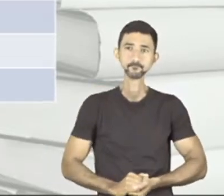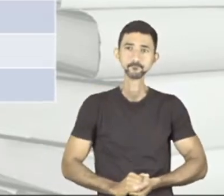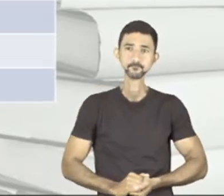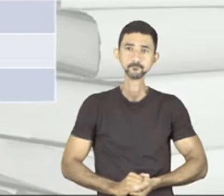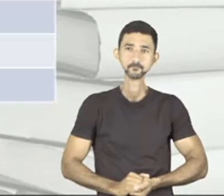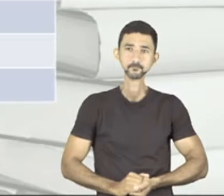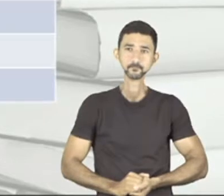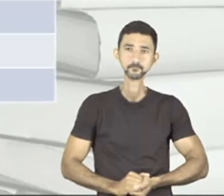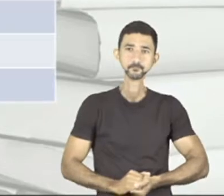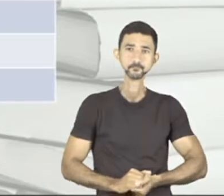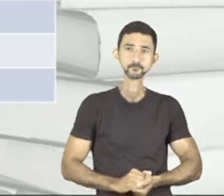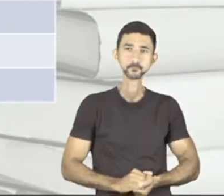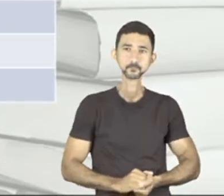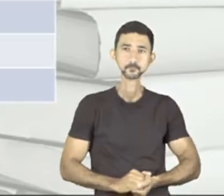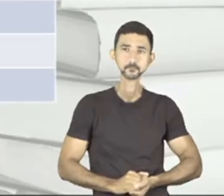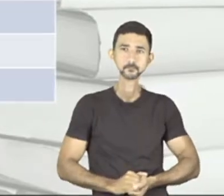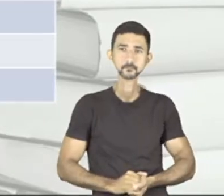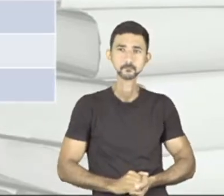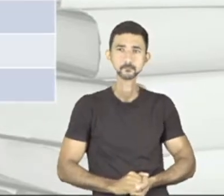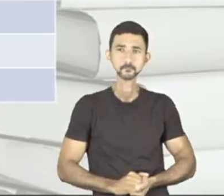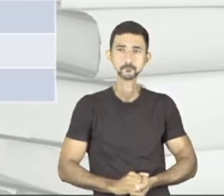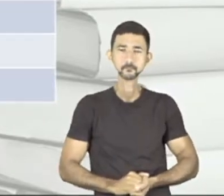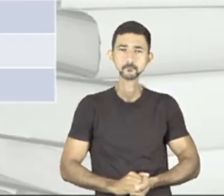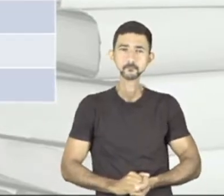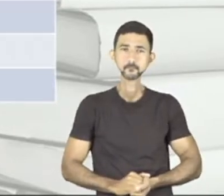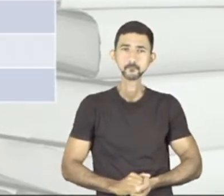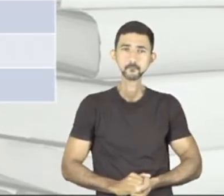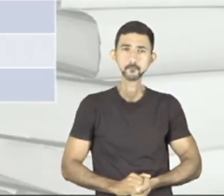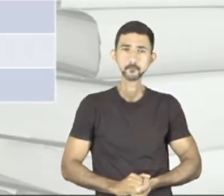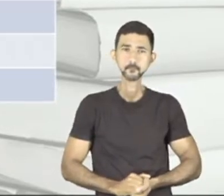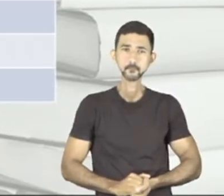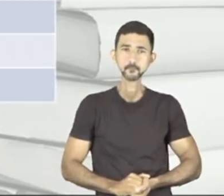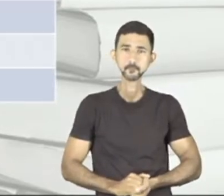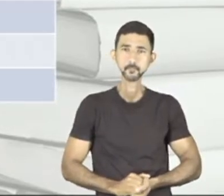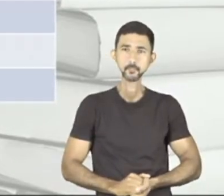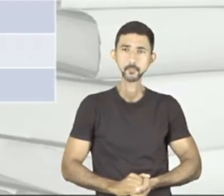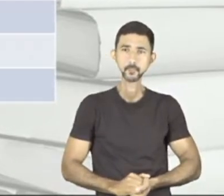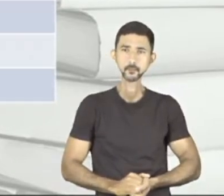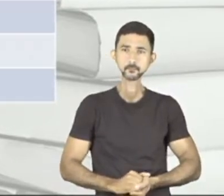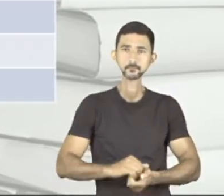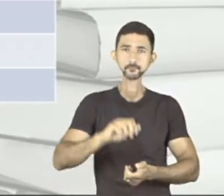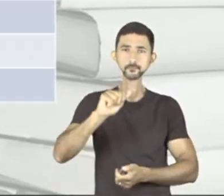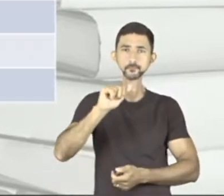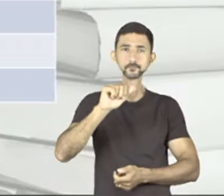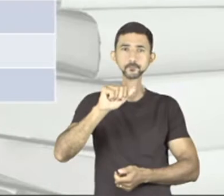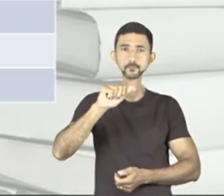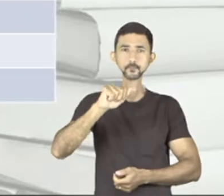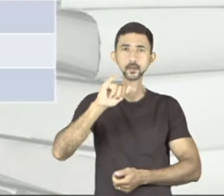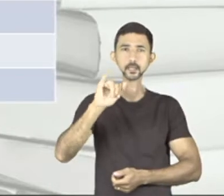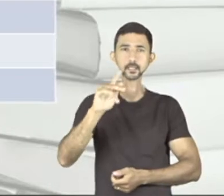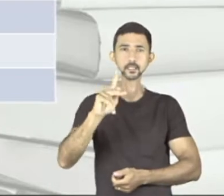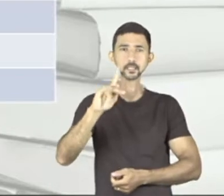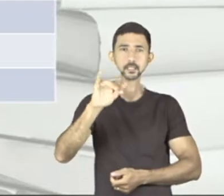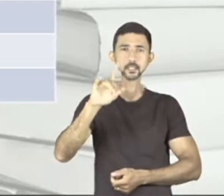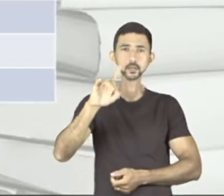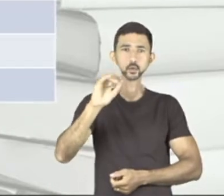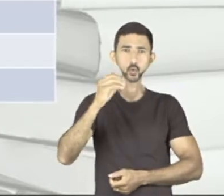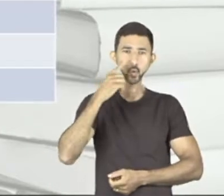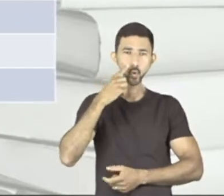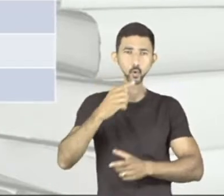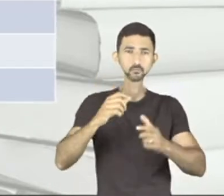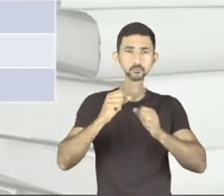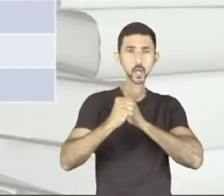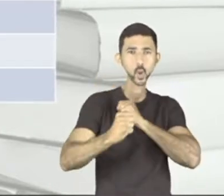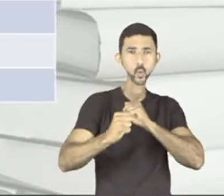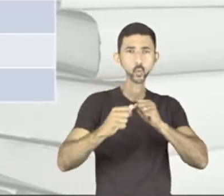Nos Estados Unidos é chamada de wrestling. O Aikido, que é uma luta japonesa também, e é feita